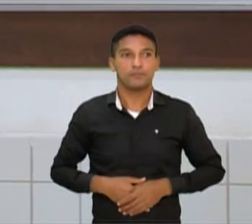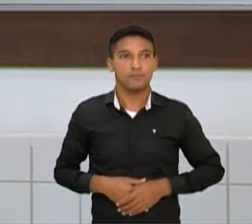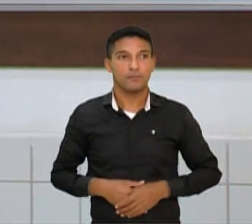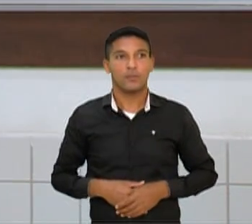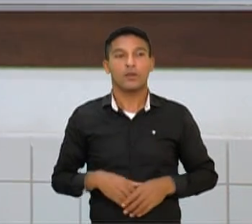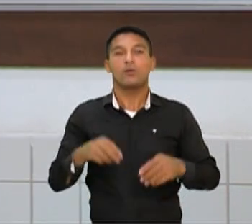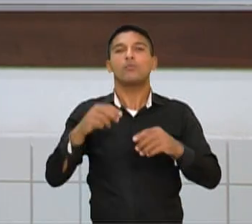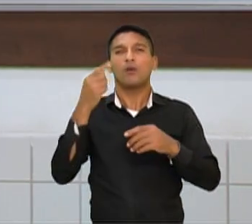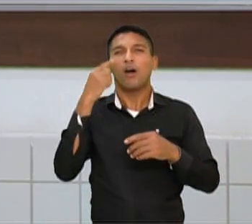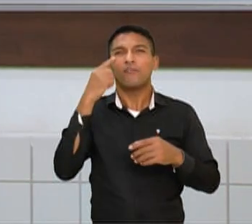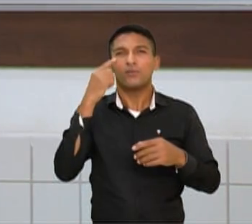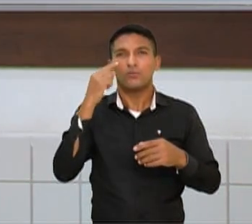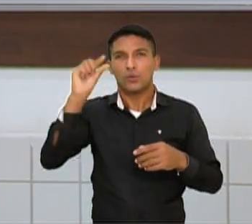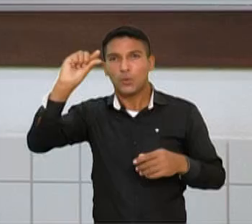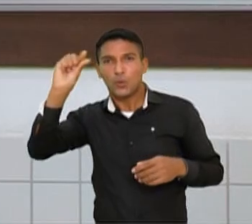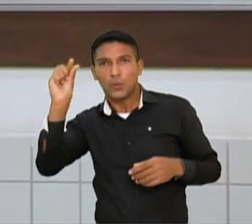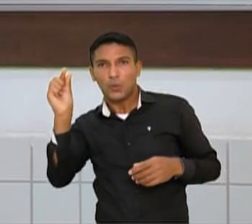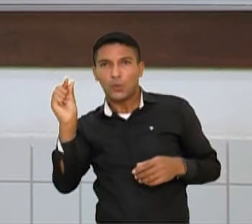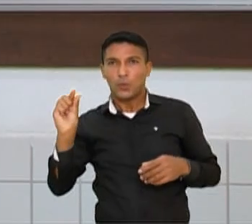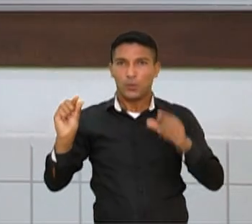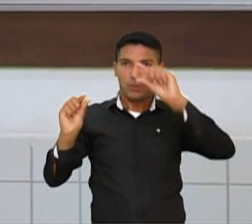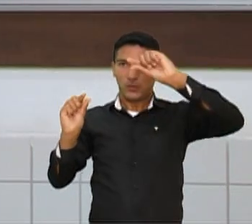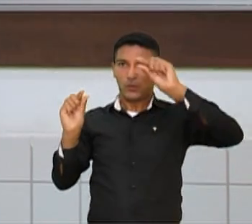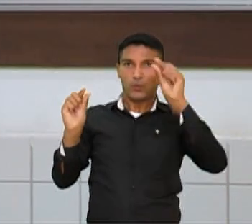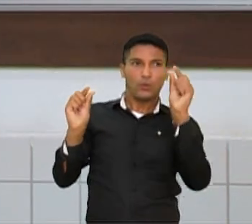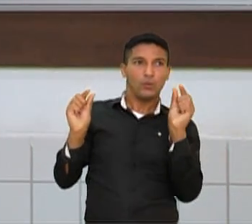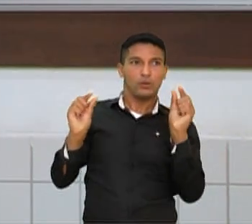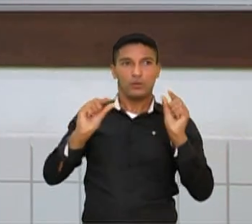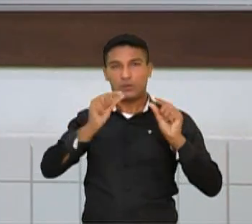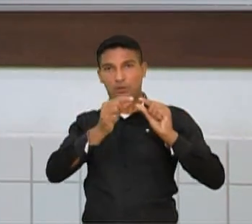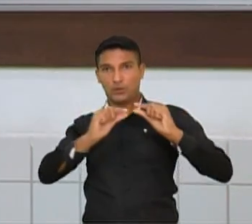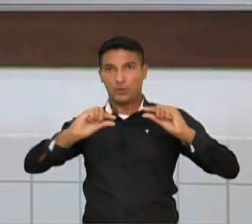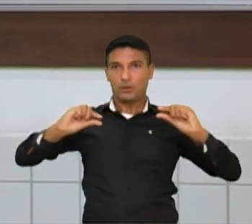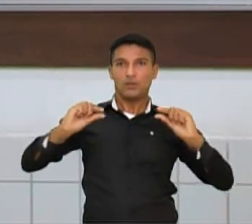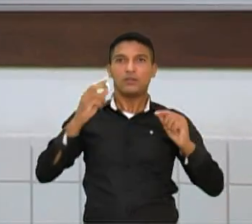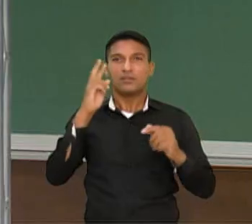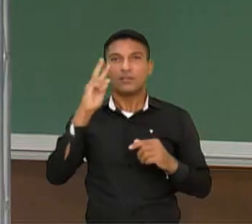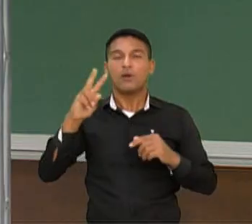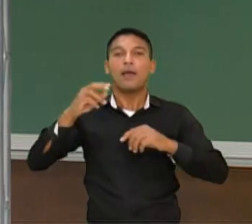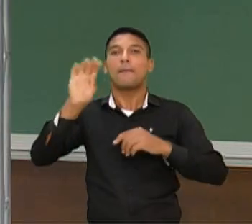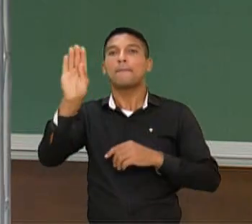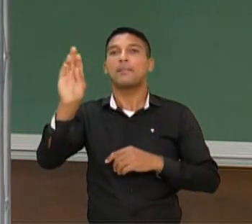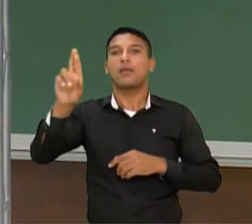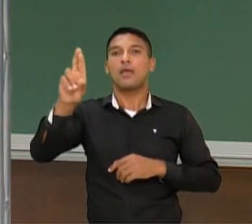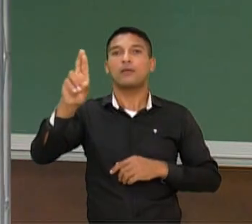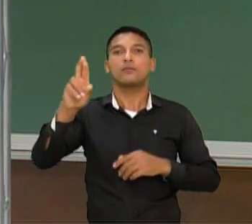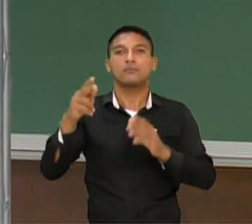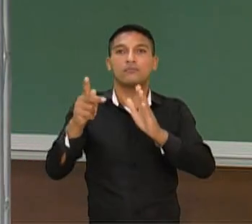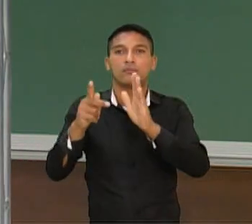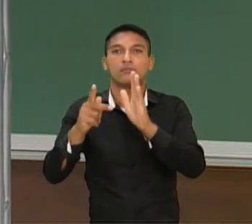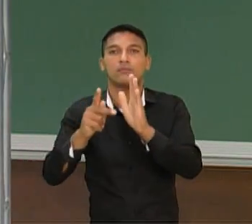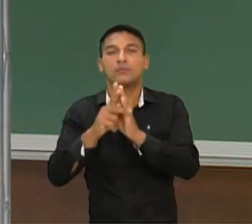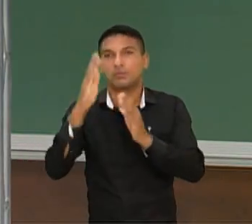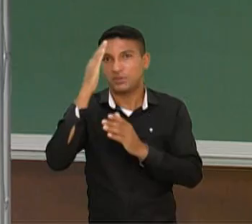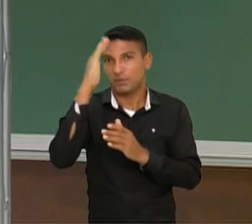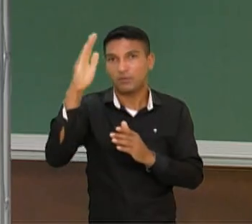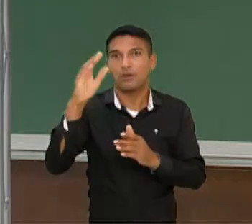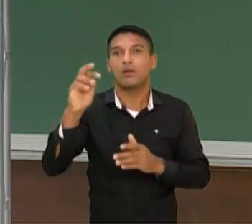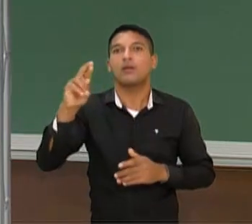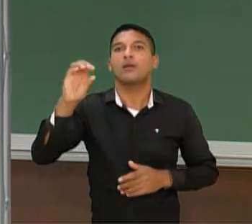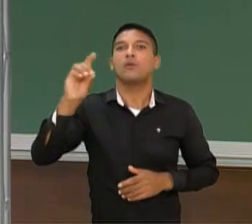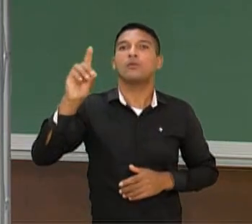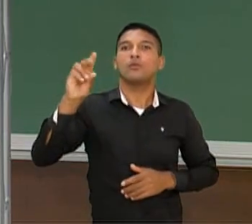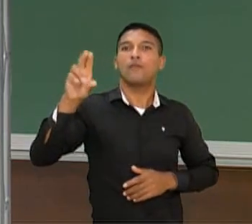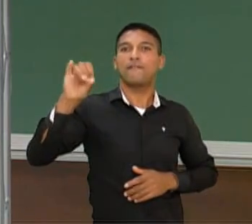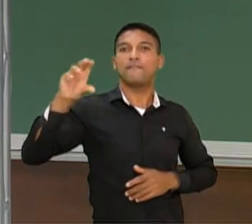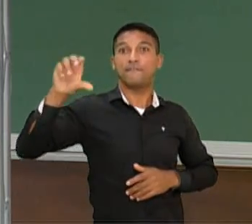se formasse. Muito interessante você observar. Nele você identifica as BRs principalmente, que são rodovias